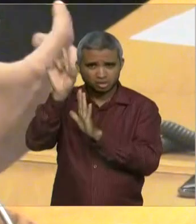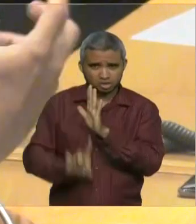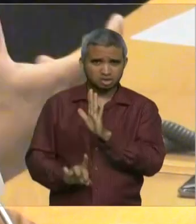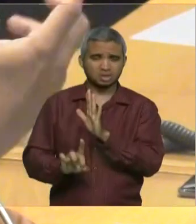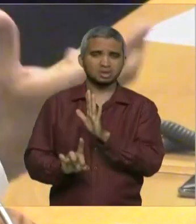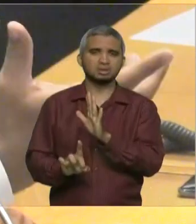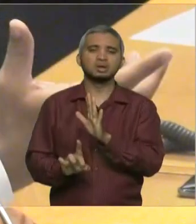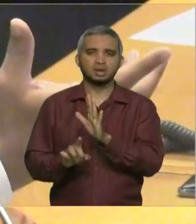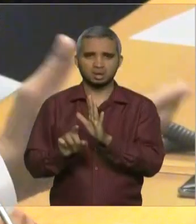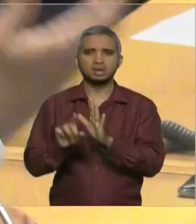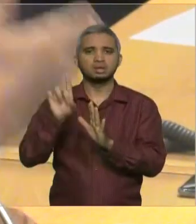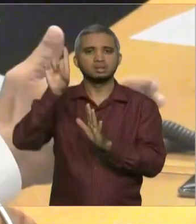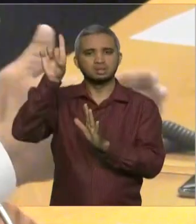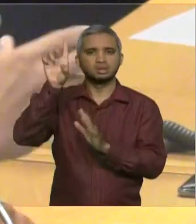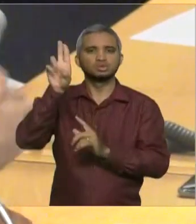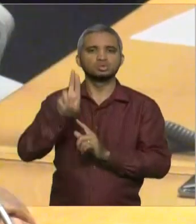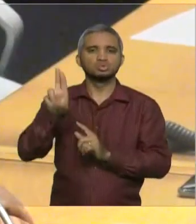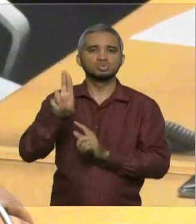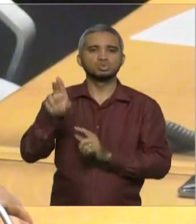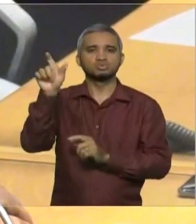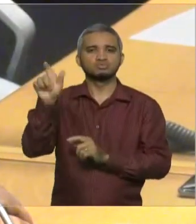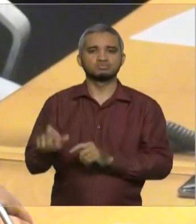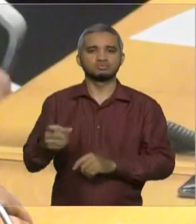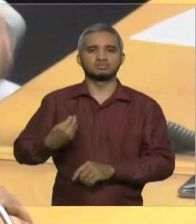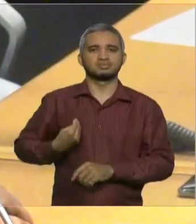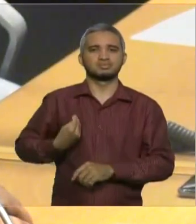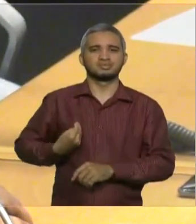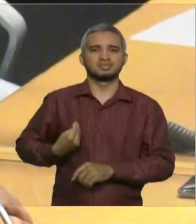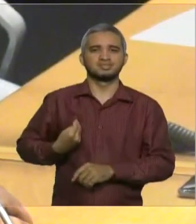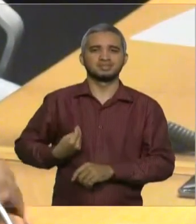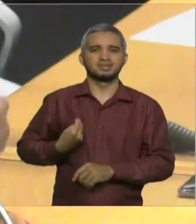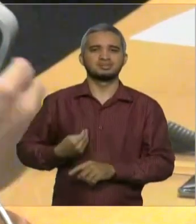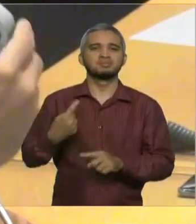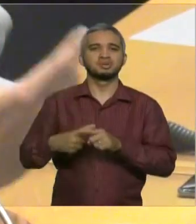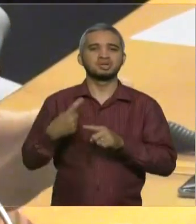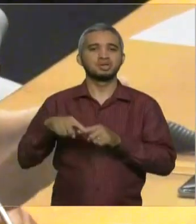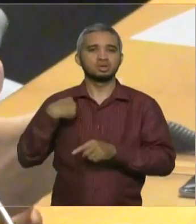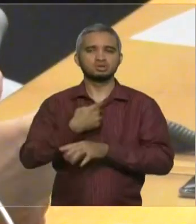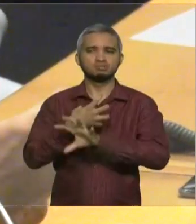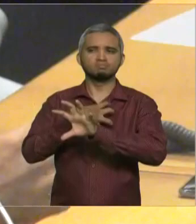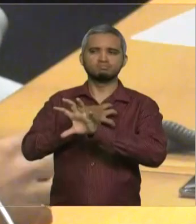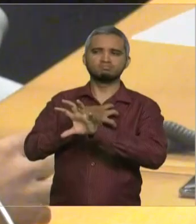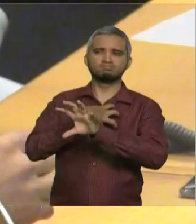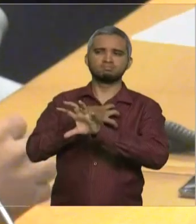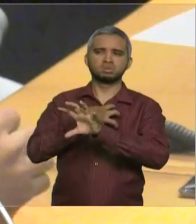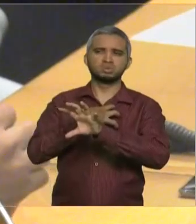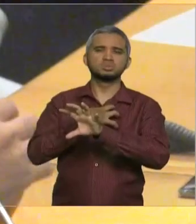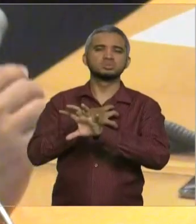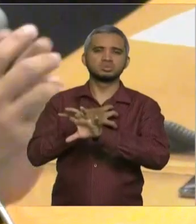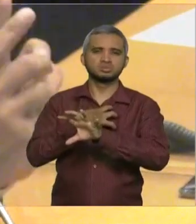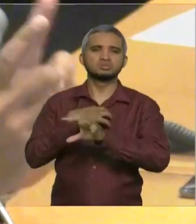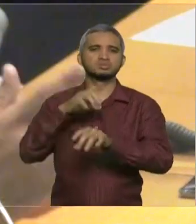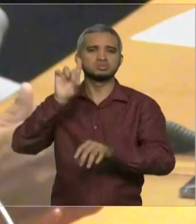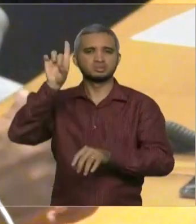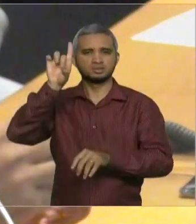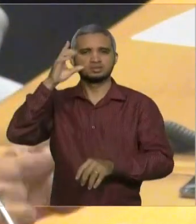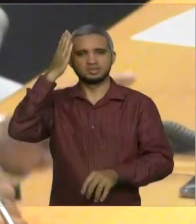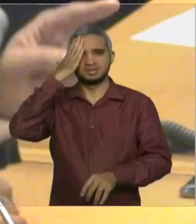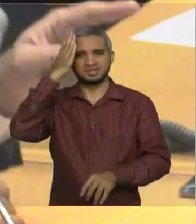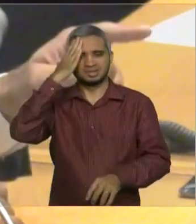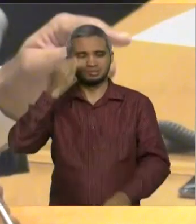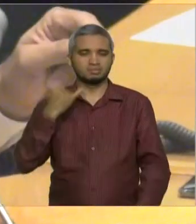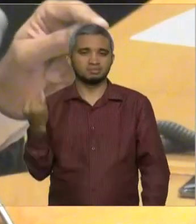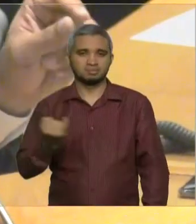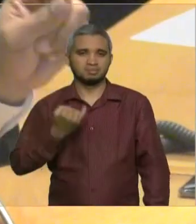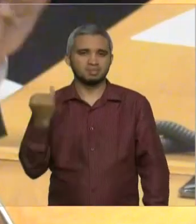pessoa usada por Deus para que isso acontecesse. E se Deus fez isso, exatamente, Ele sabe da importância que você teria, não